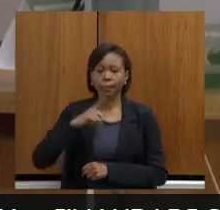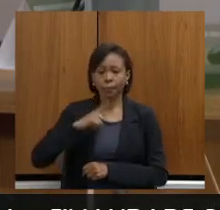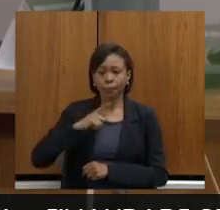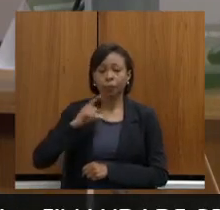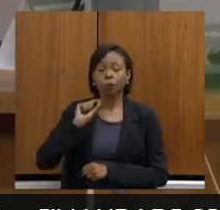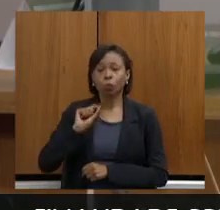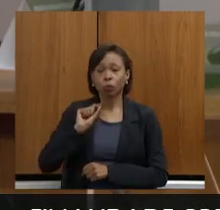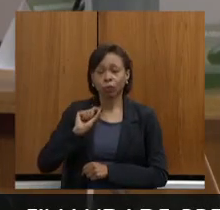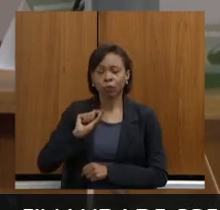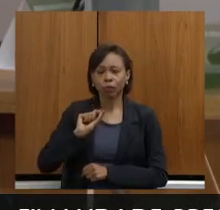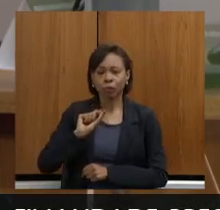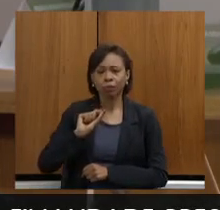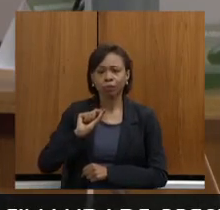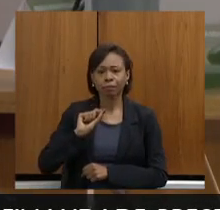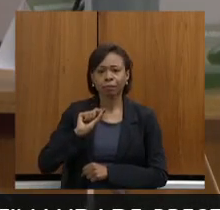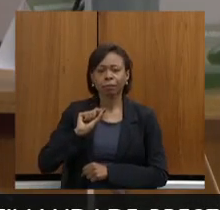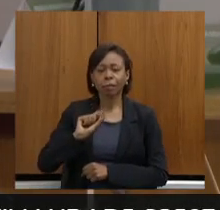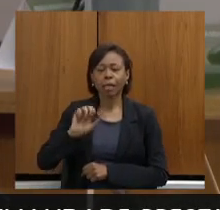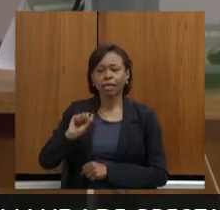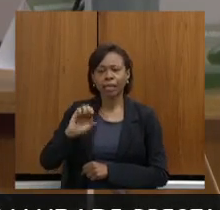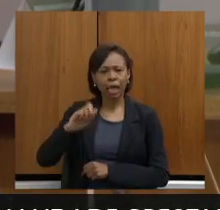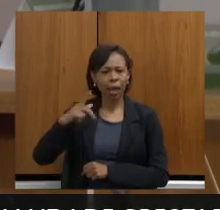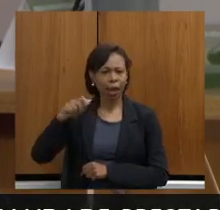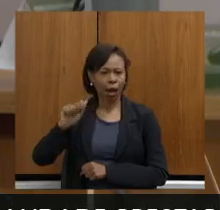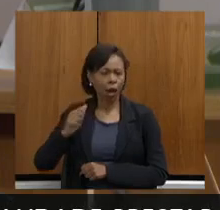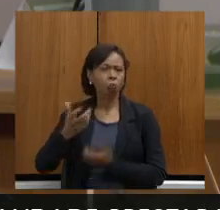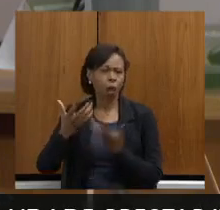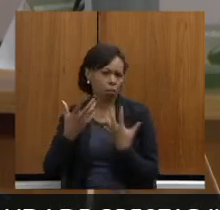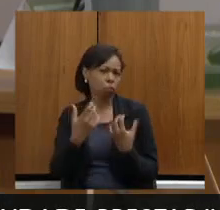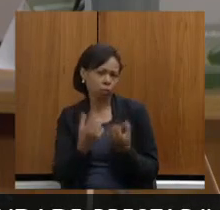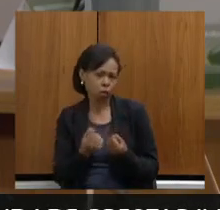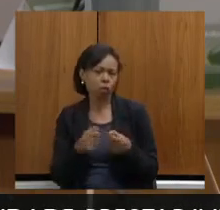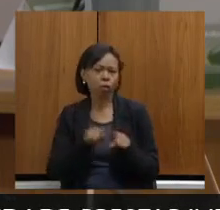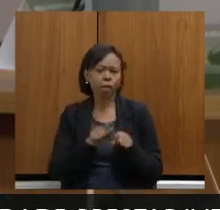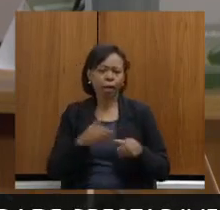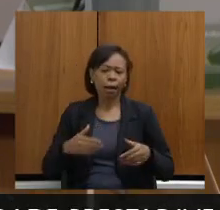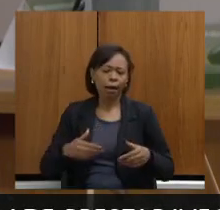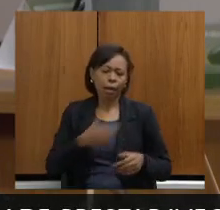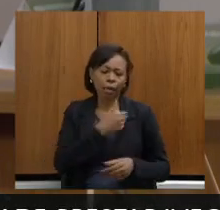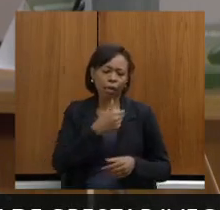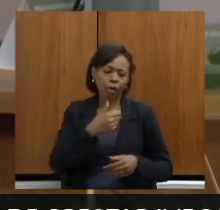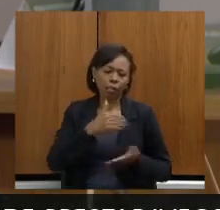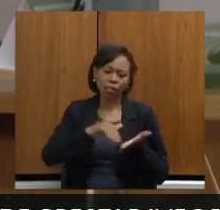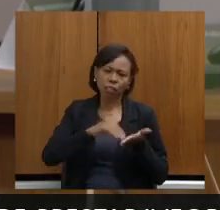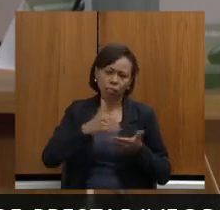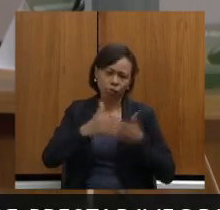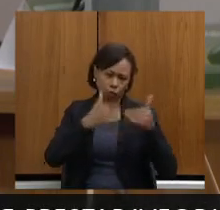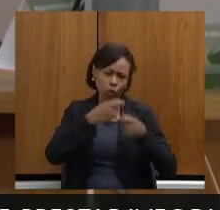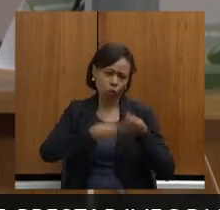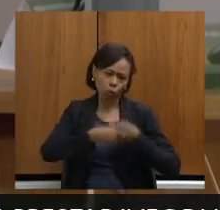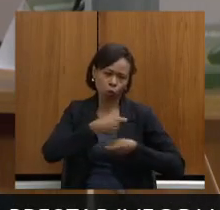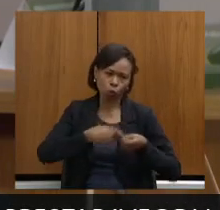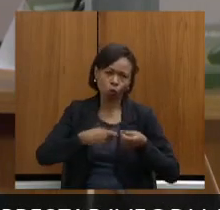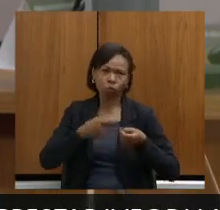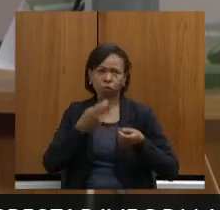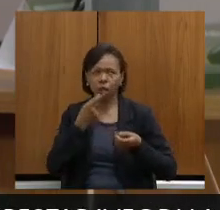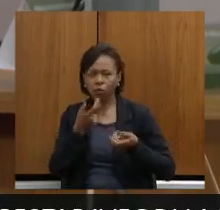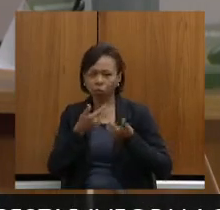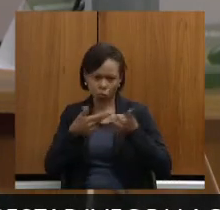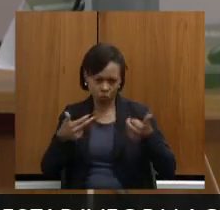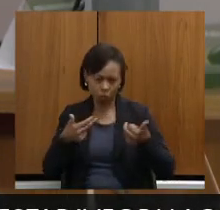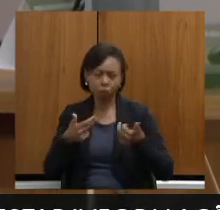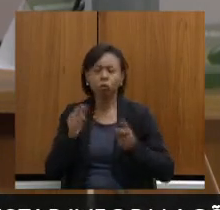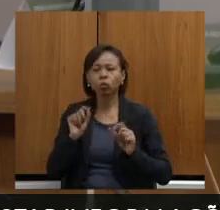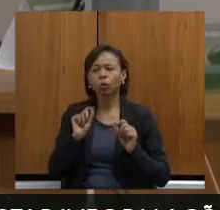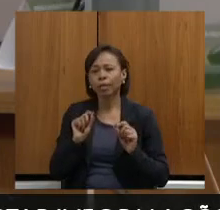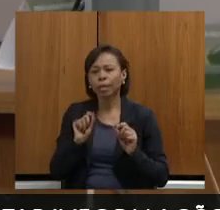um parecer favorável da seapa mas as o desenvolvimento econômico fez algumas observações é com relação secretária é